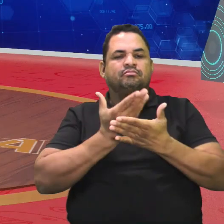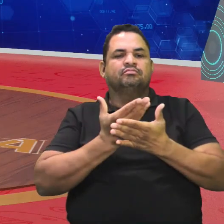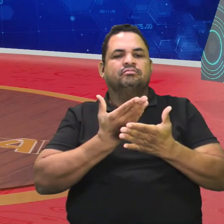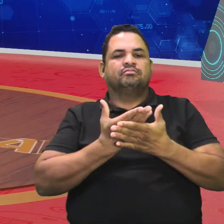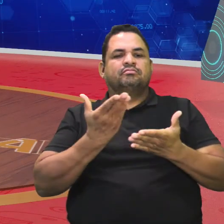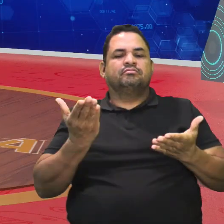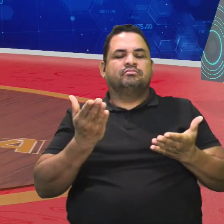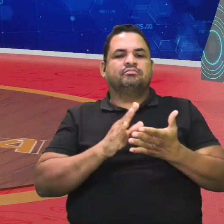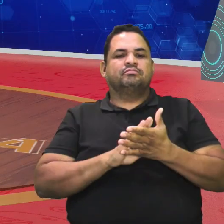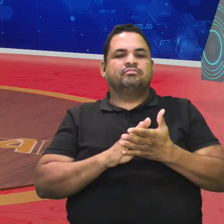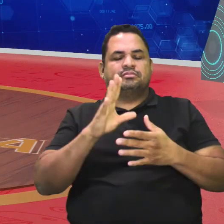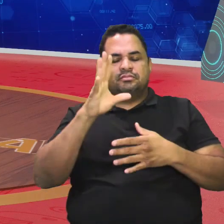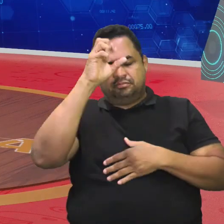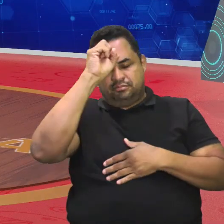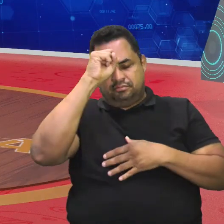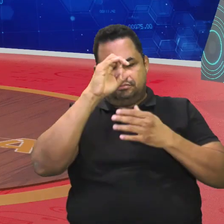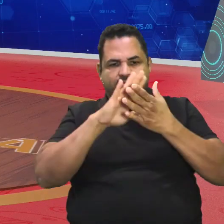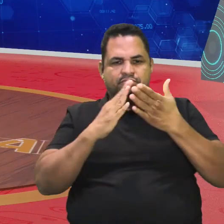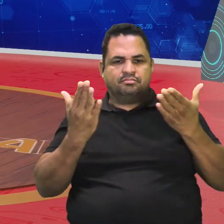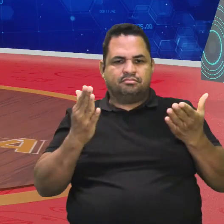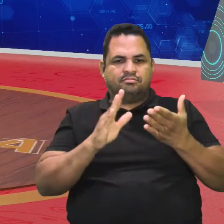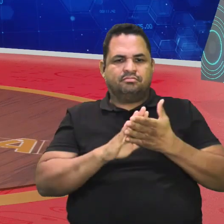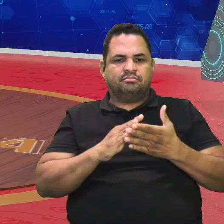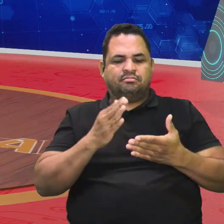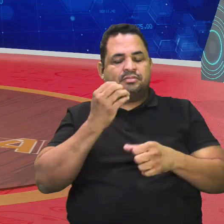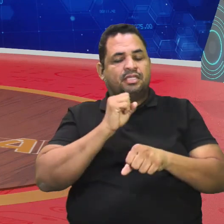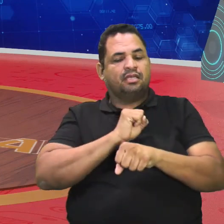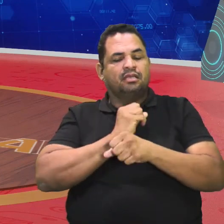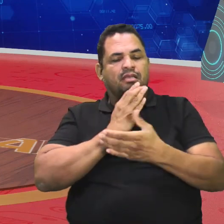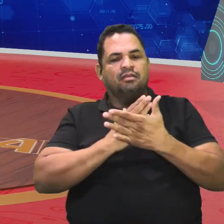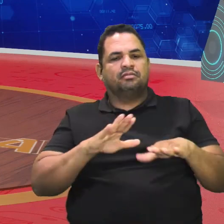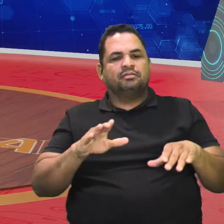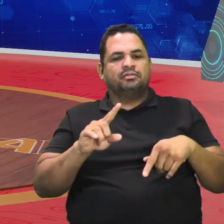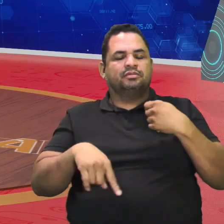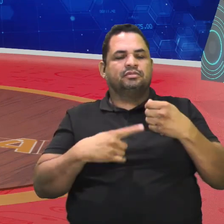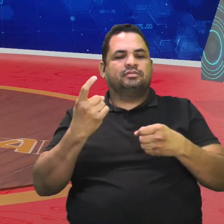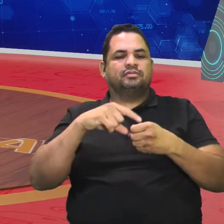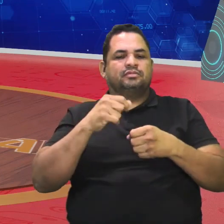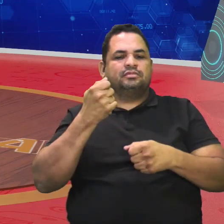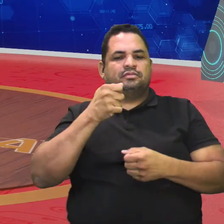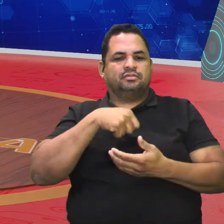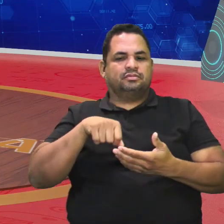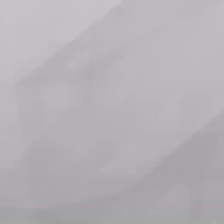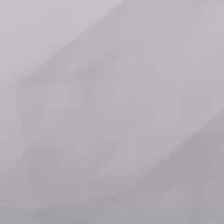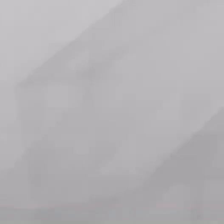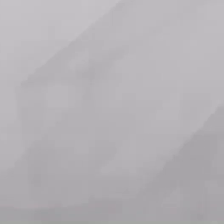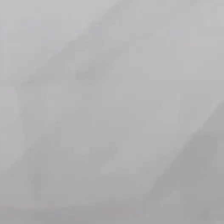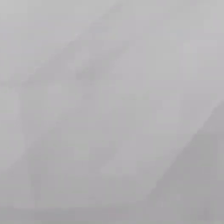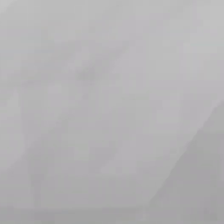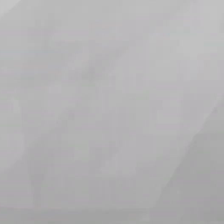aula é um aprendizado, né? Então, ficamos por aqui, mas já a gente volta com a correção.